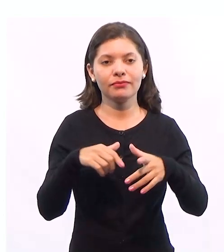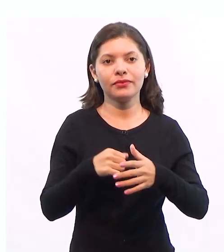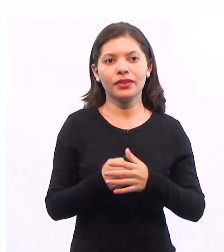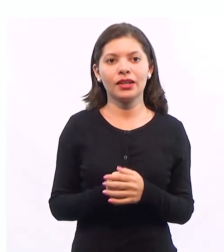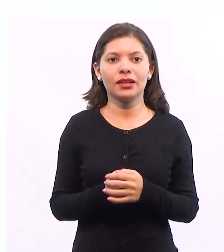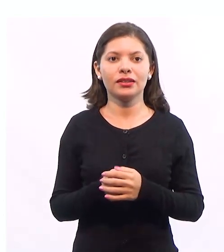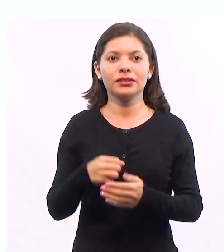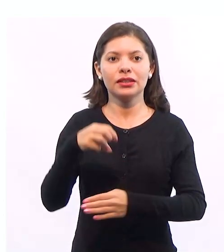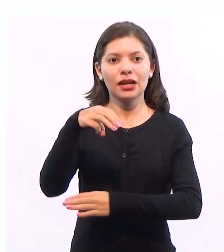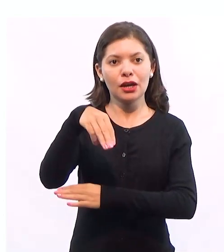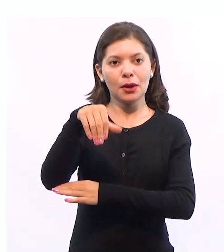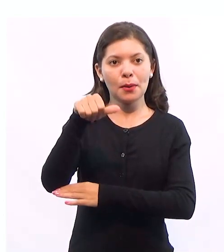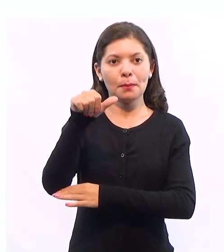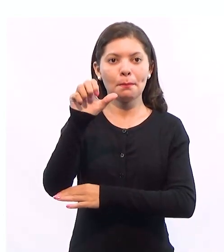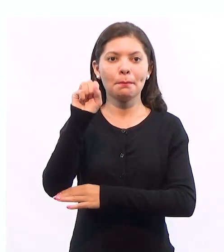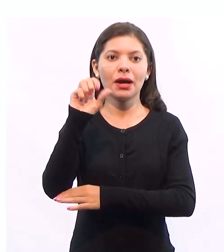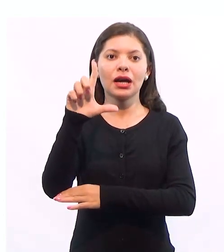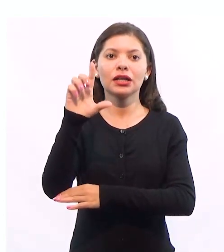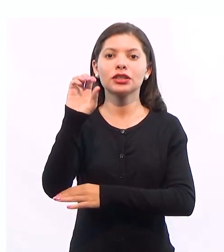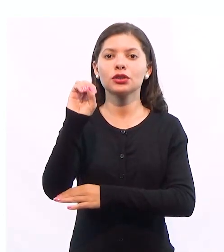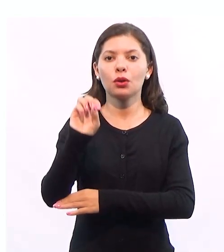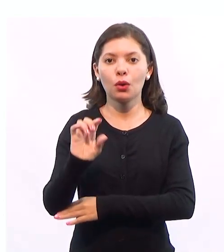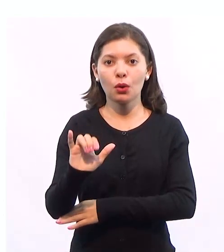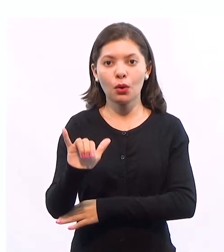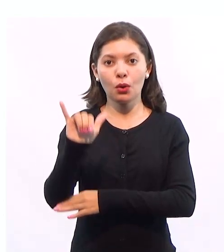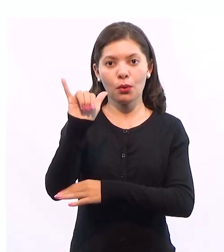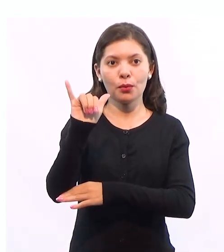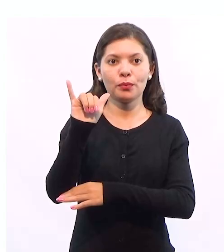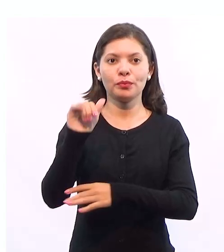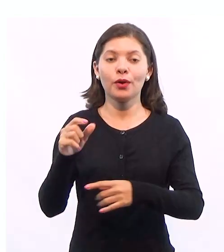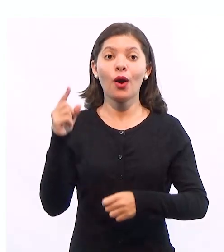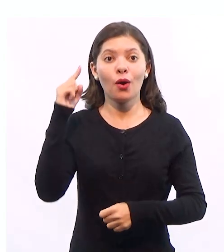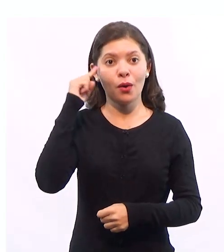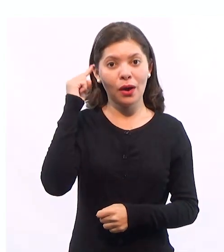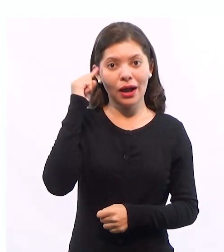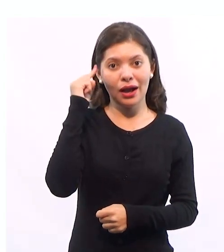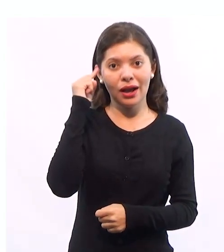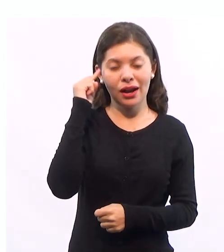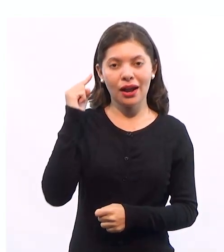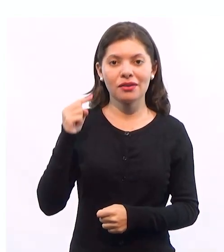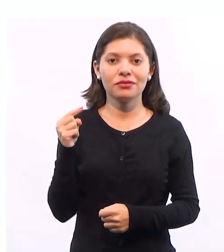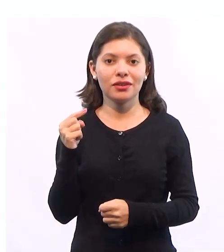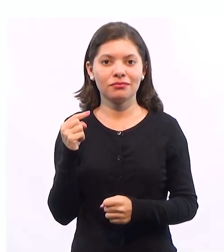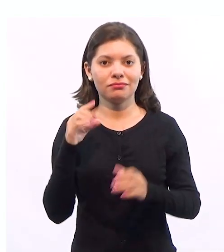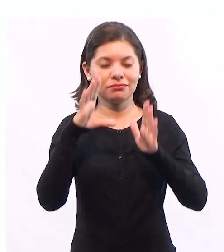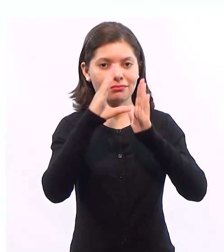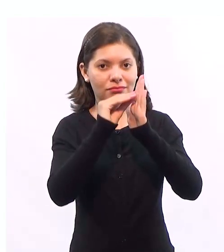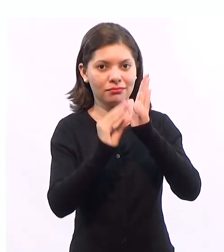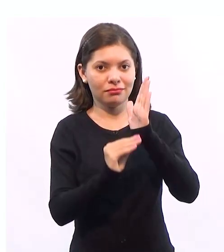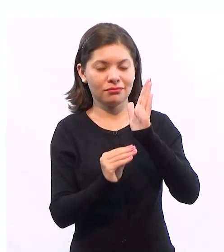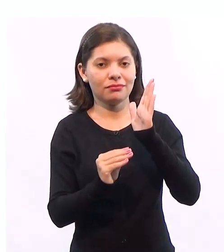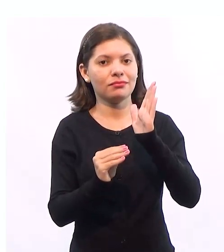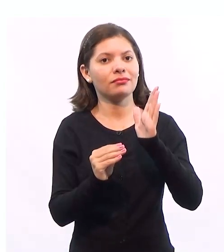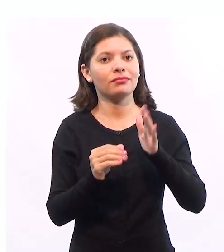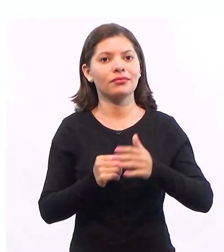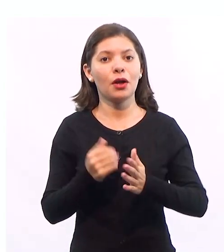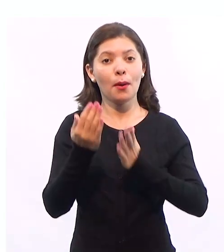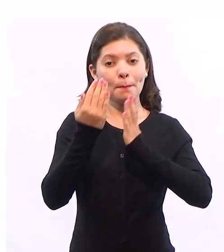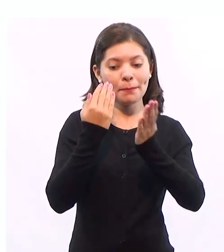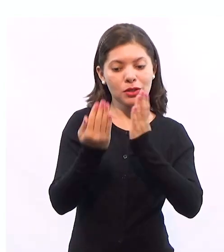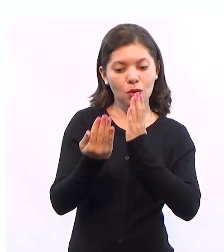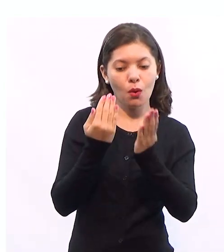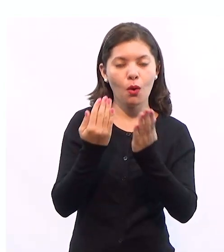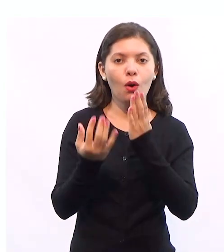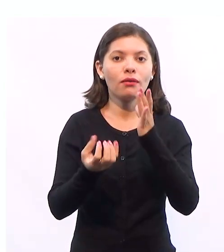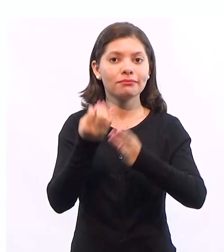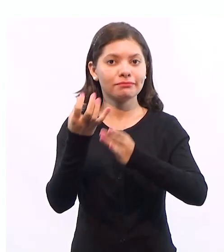ó, Maslow, que é outro autor, grava bem aí, tem no seu material de apoio, psicólogo, né, ó, desenvolveu estudos